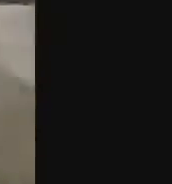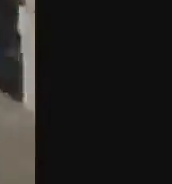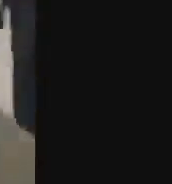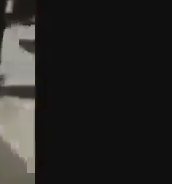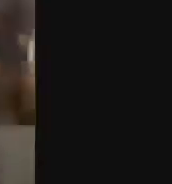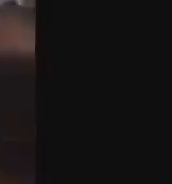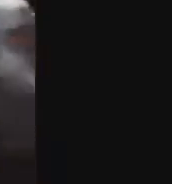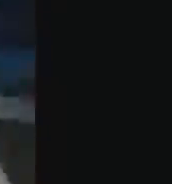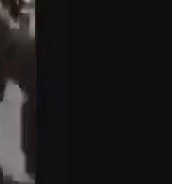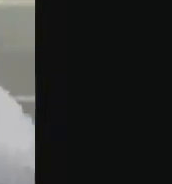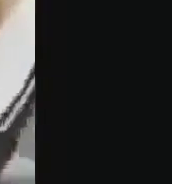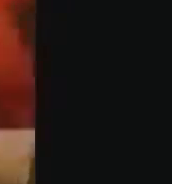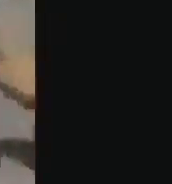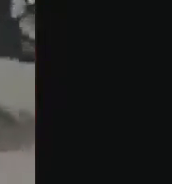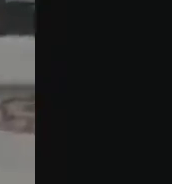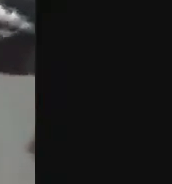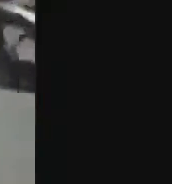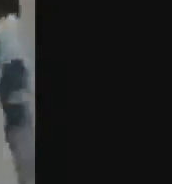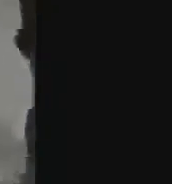Sobe daqui,